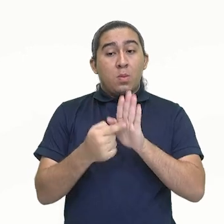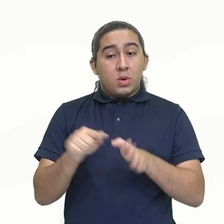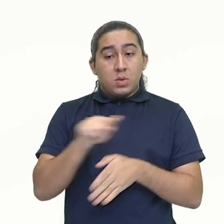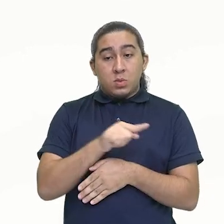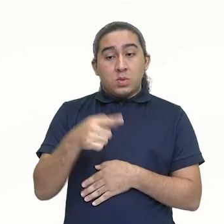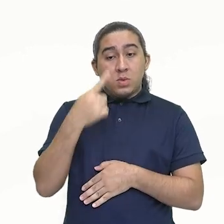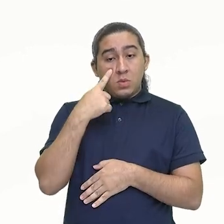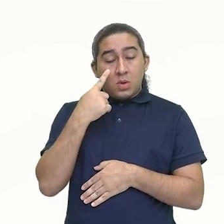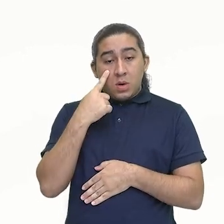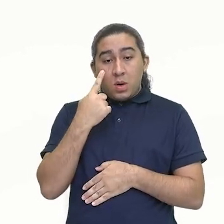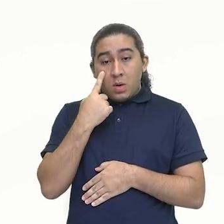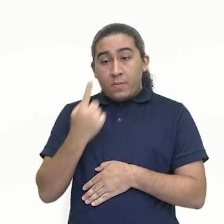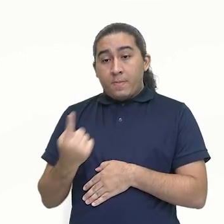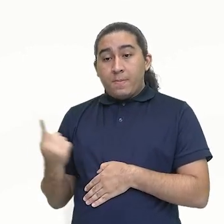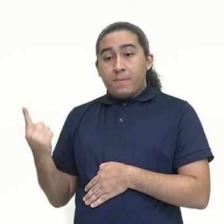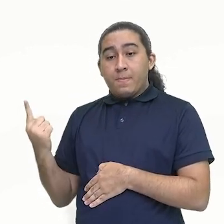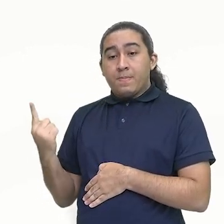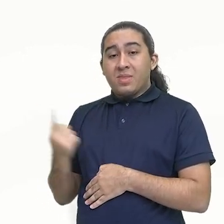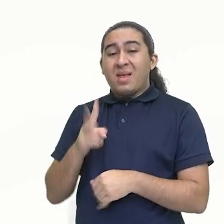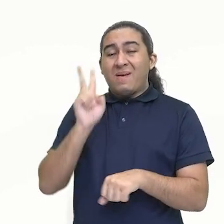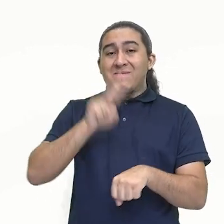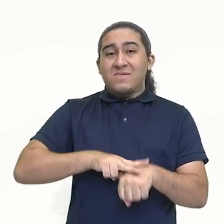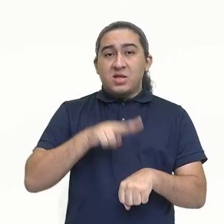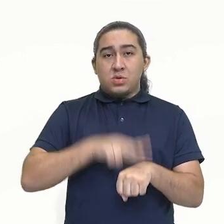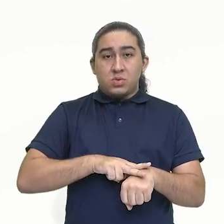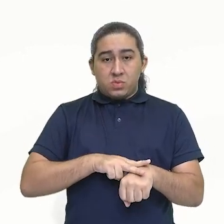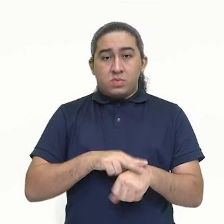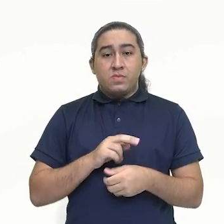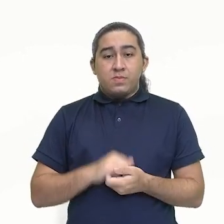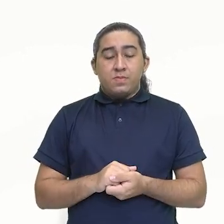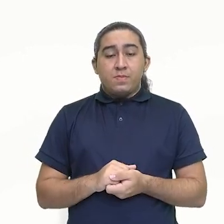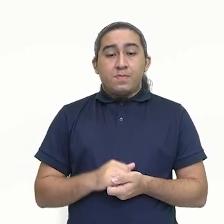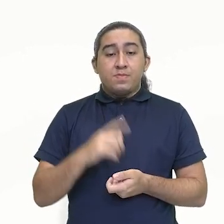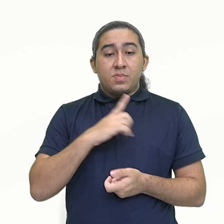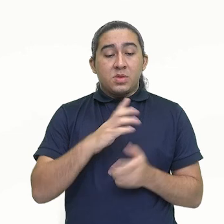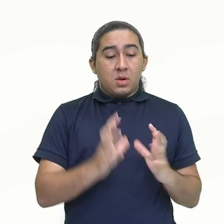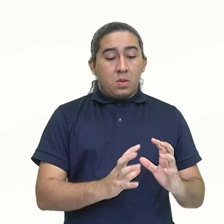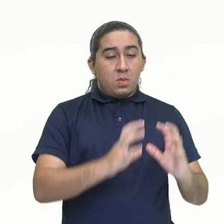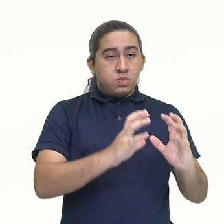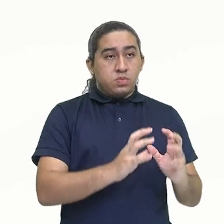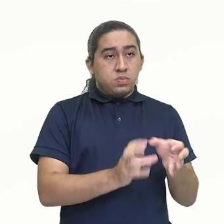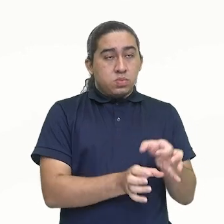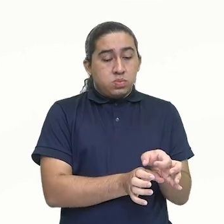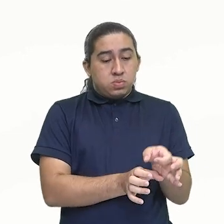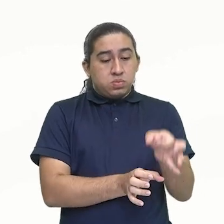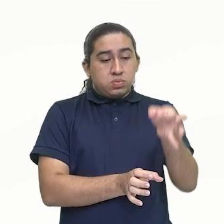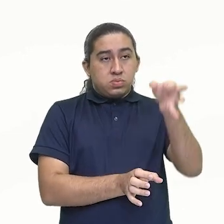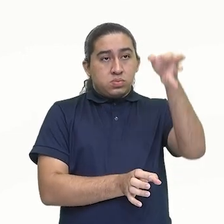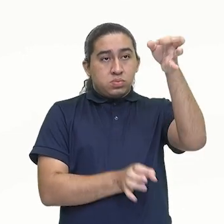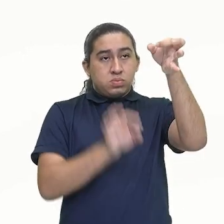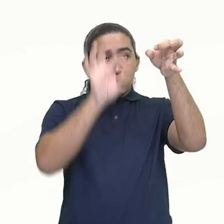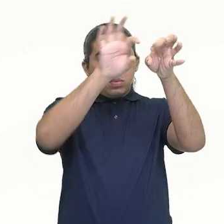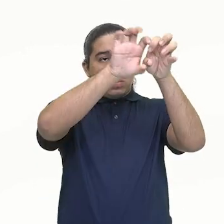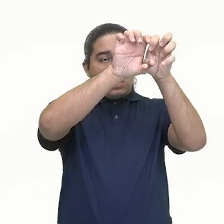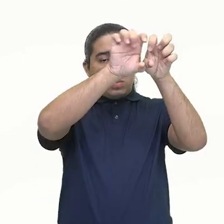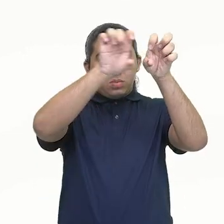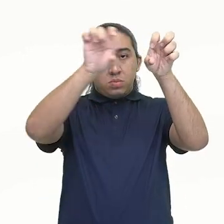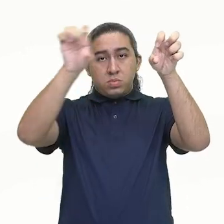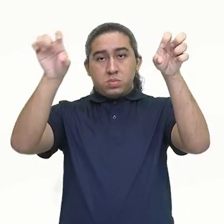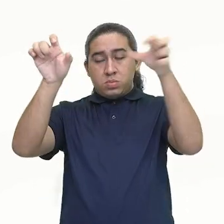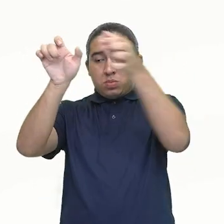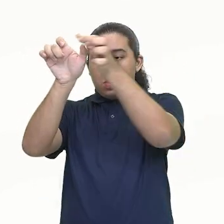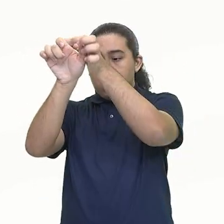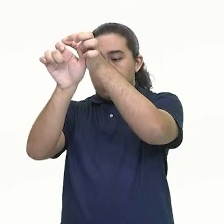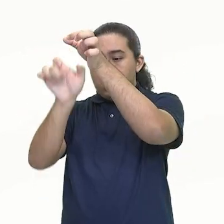vocês, né, é uma vidraria, né? Foi resumido aqui nesse esquema didático para a gente entender que está se formando um